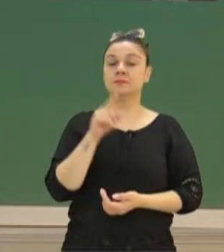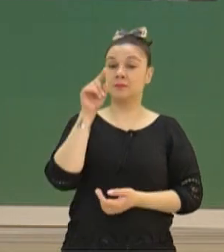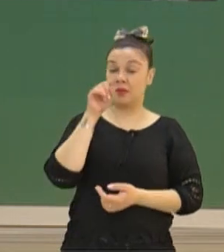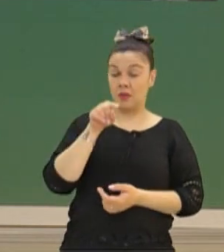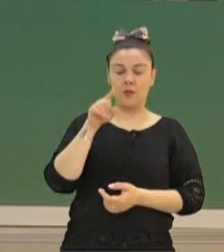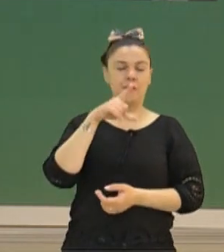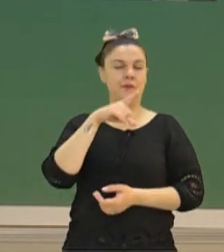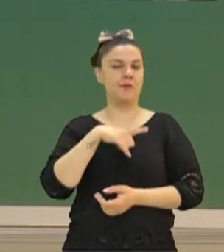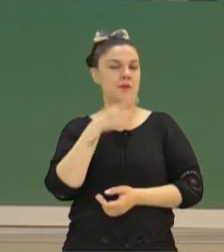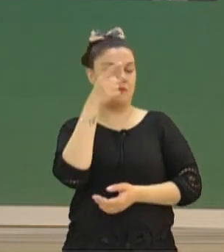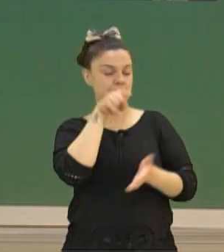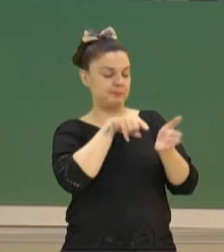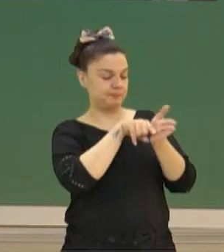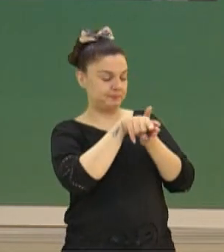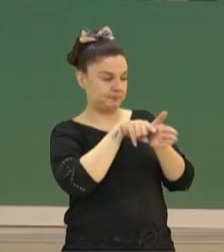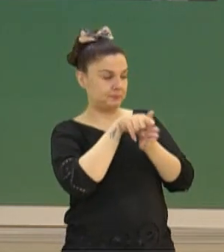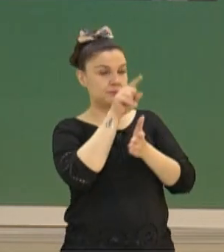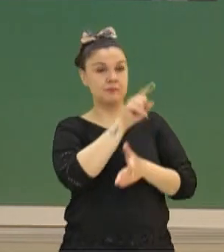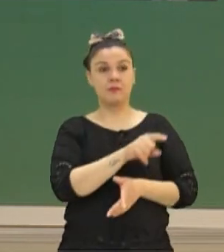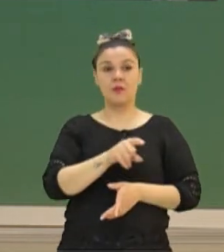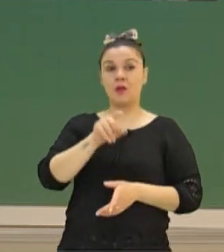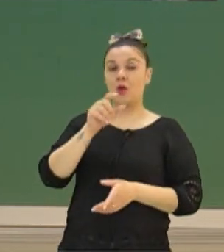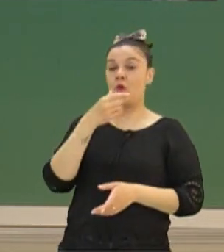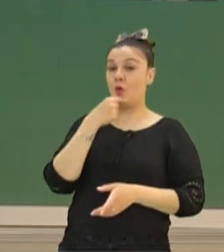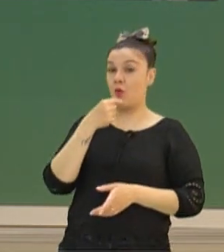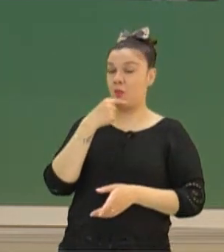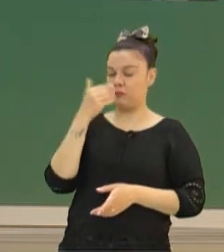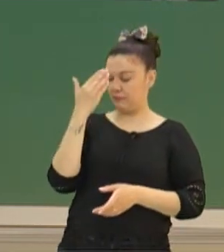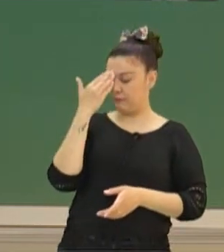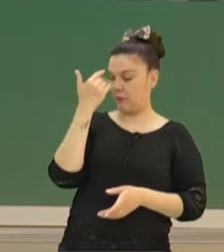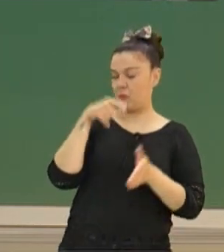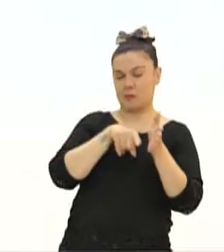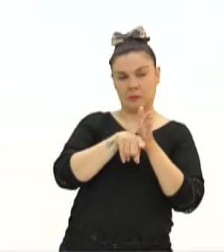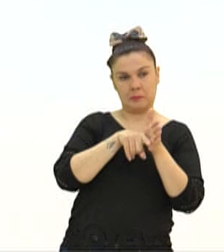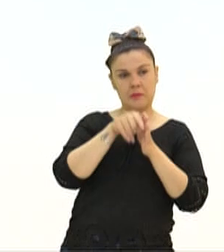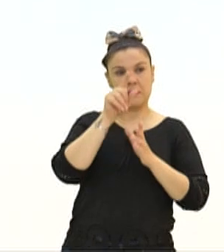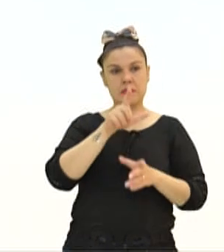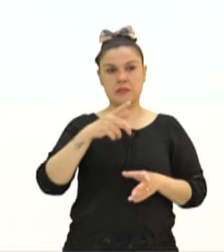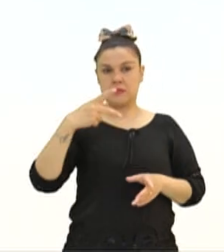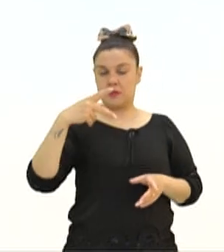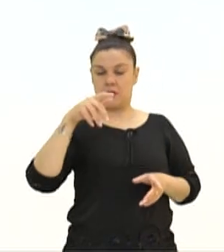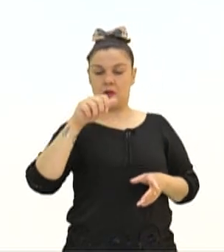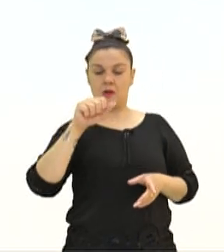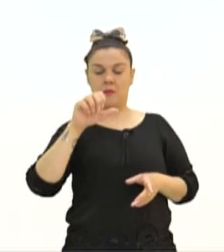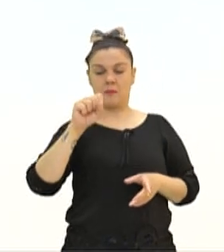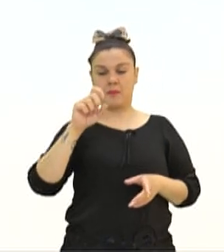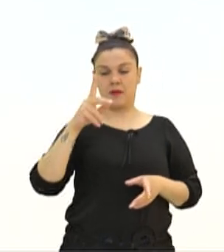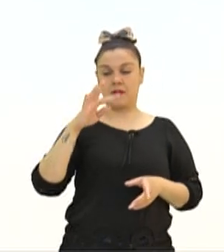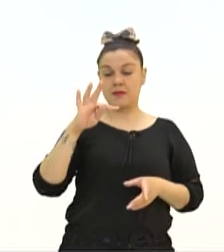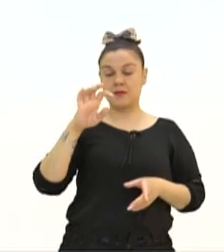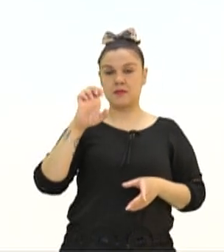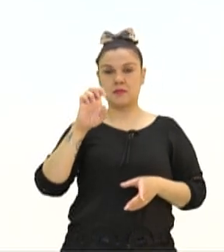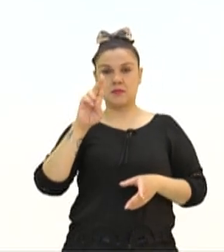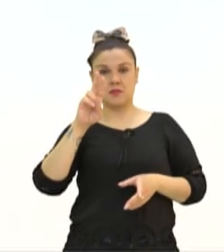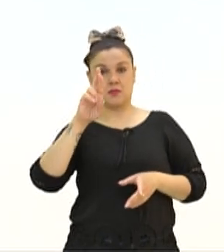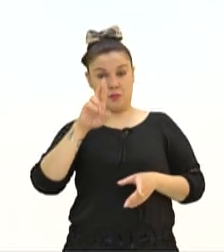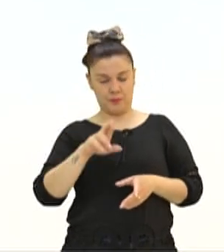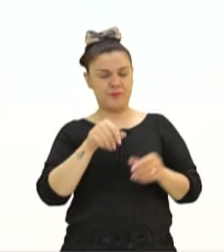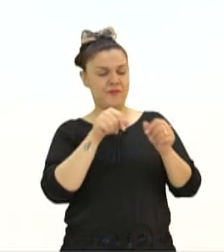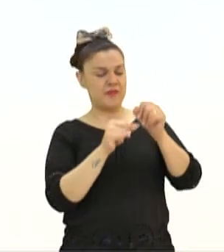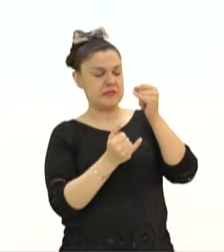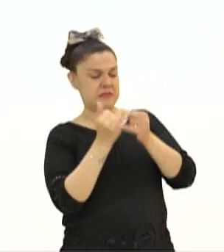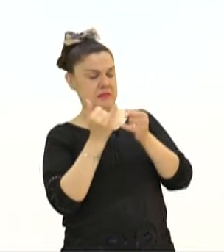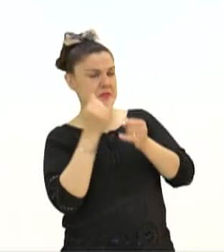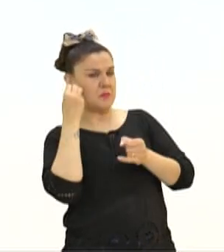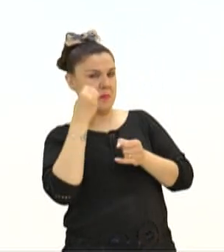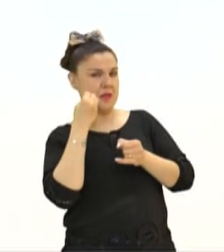Teve um cientista que era o Louis Pasteur. Ele fez um experimento parecido com aquele do Spallanzani.